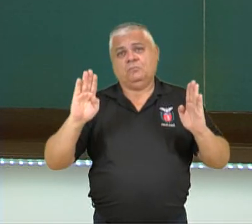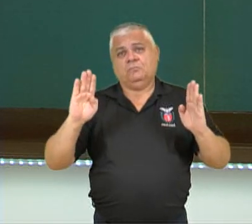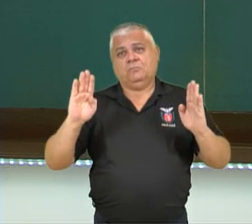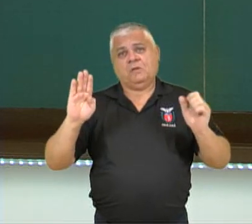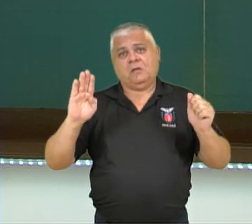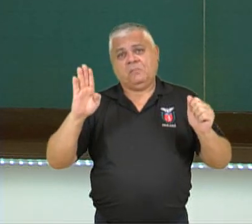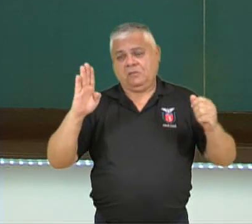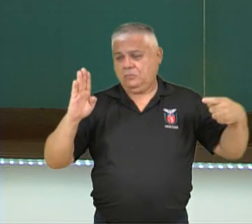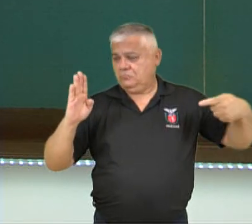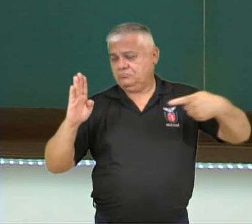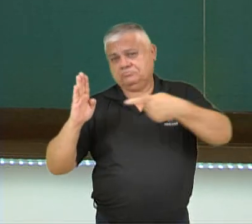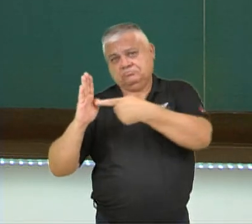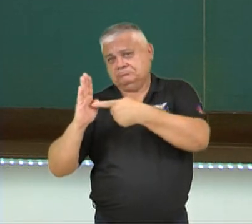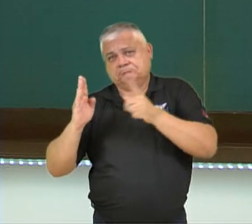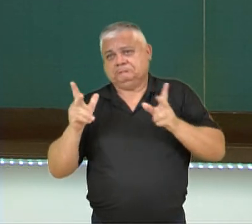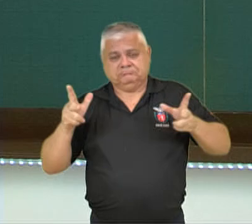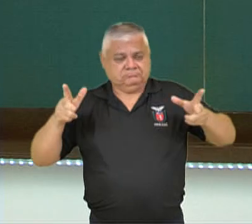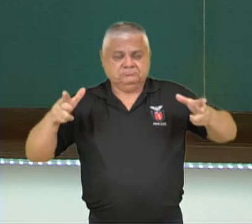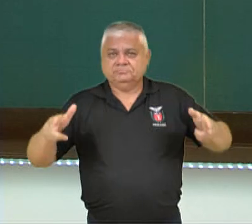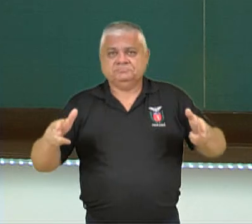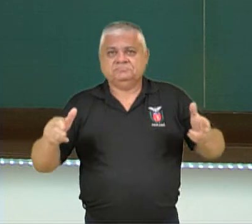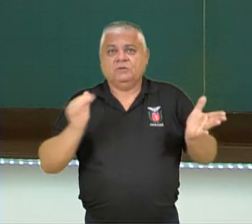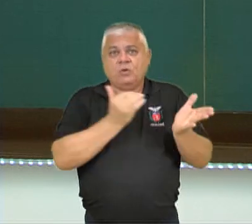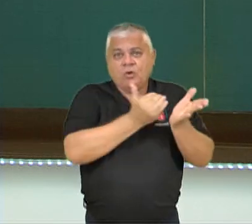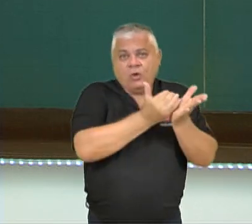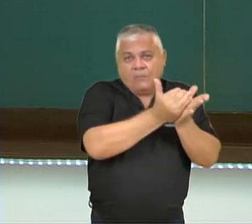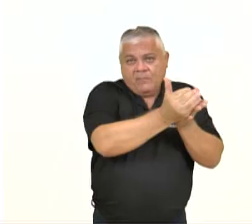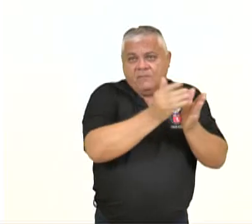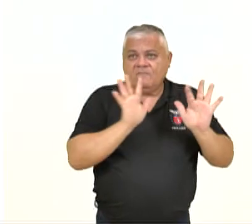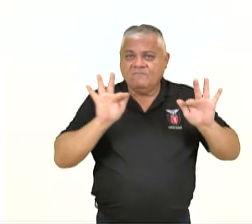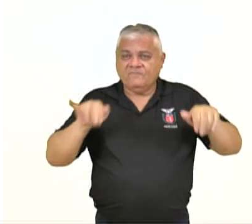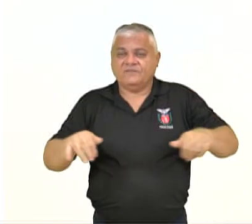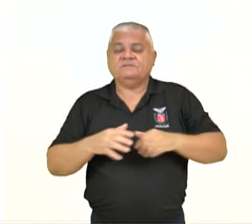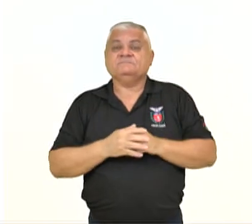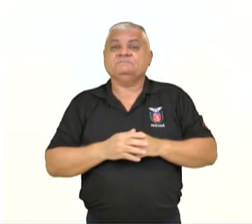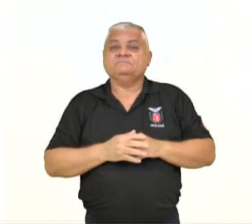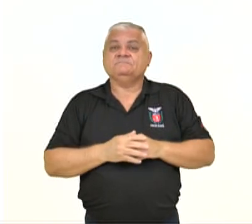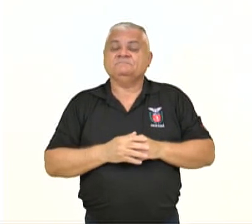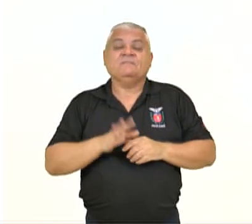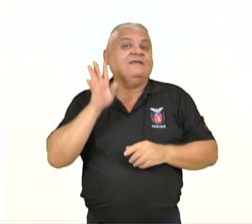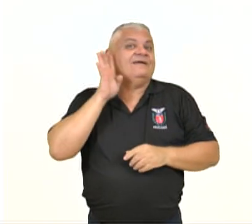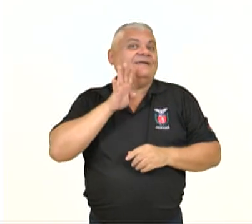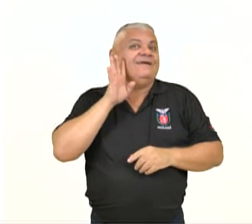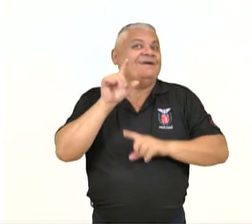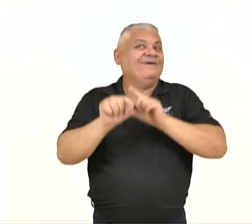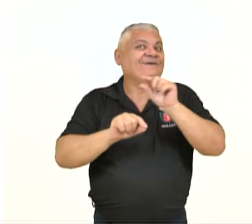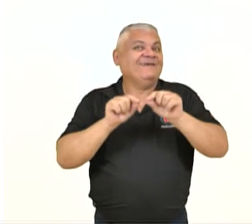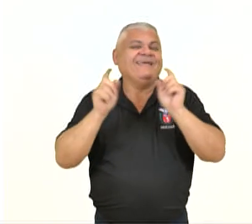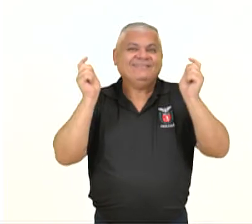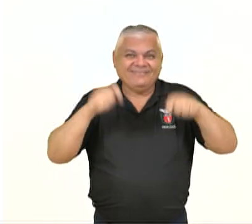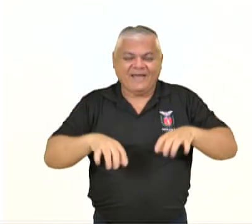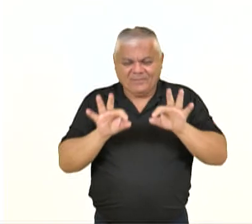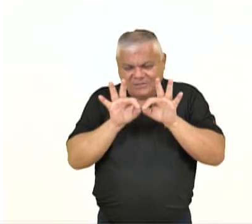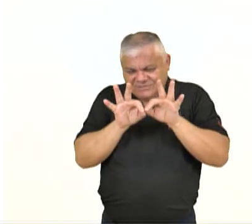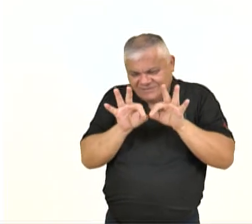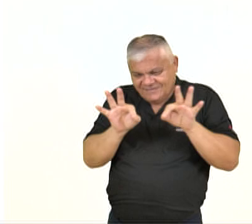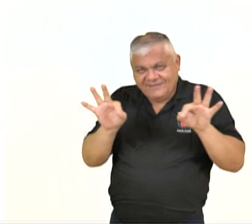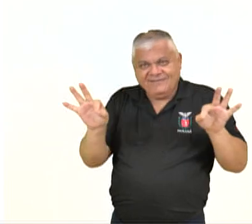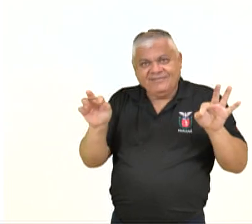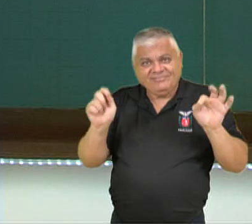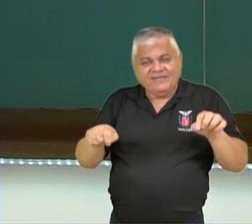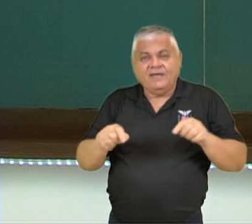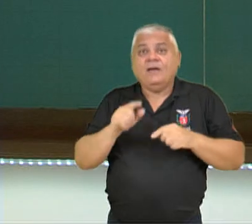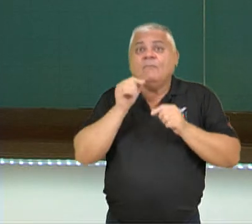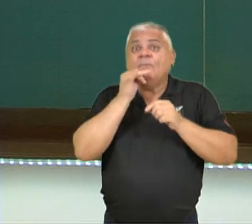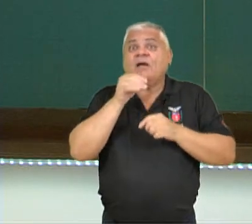quiser. É um pedaço da reta, com começo e fim. E o mais legal, a gente consegue medir. Porque na reta, nós